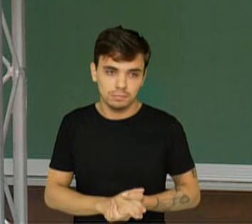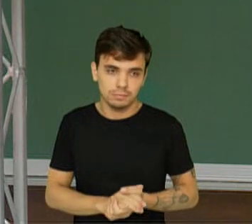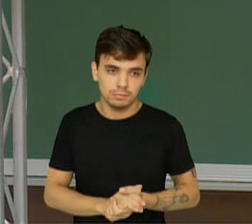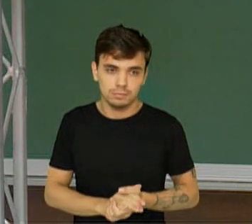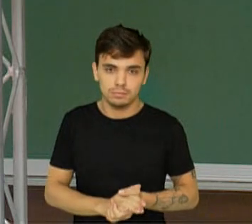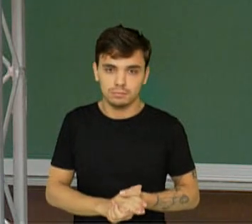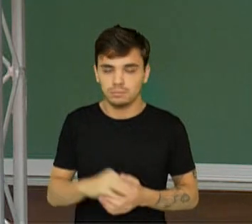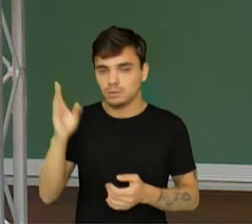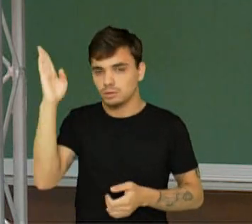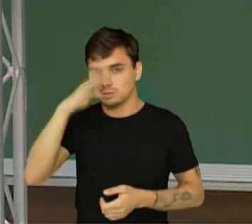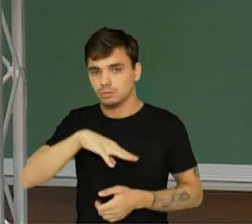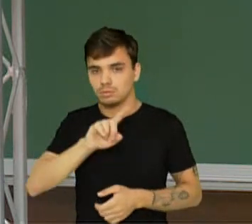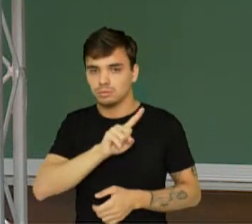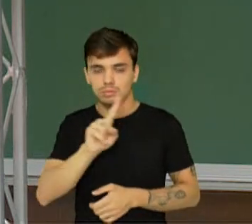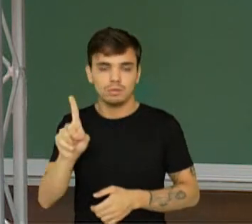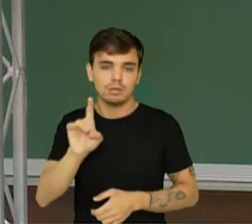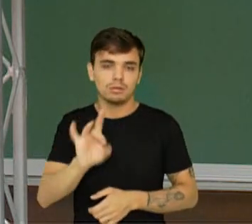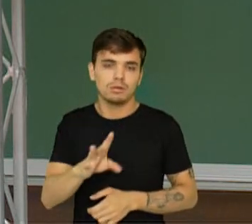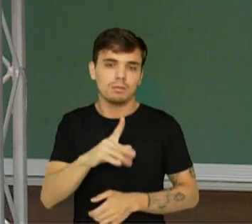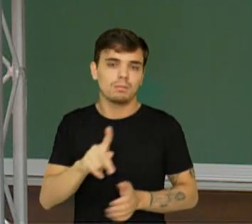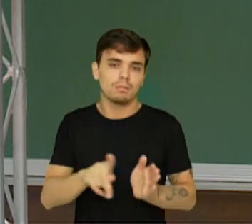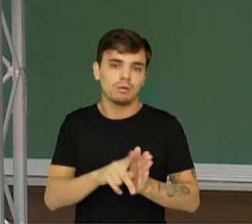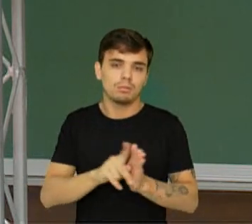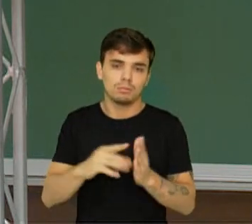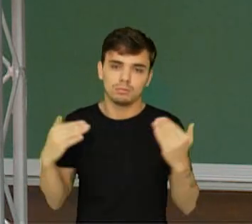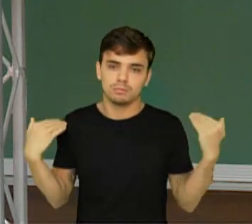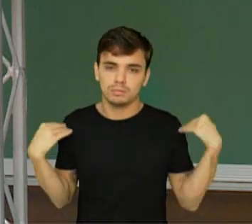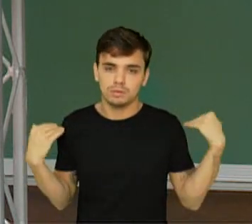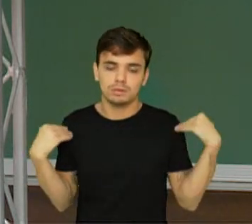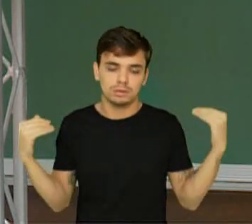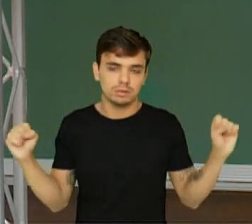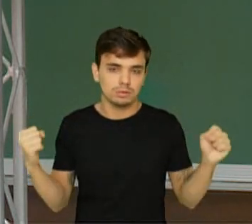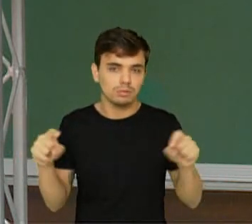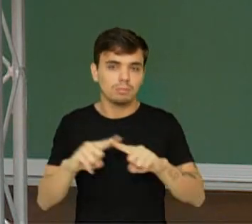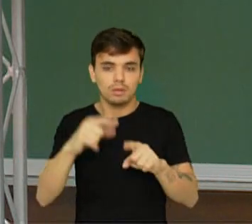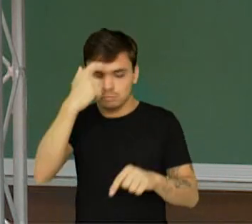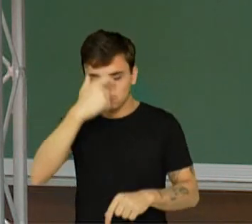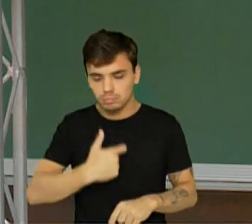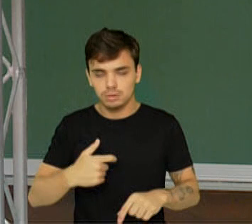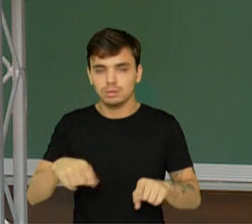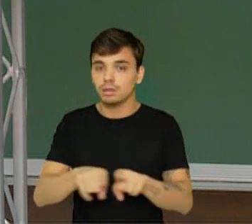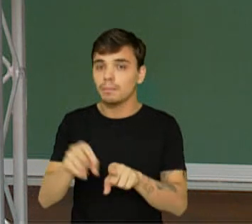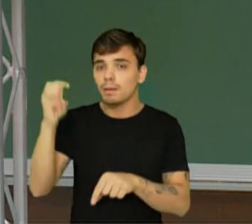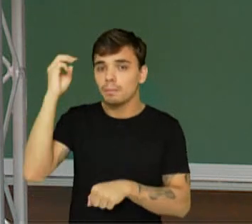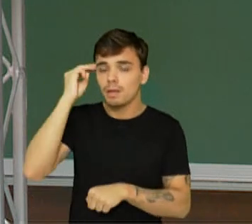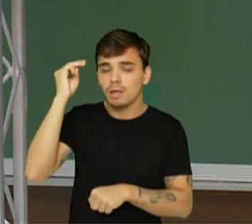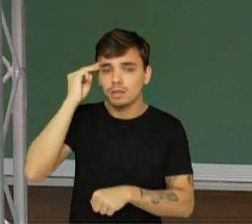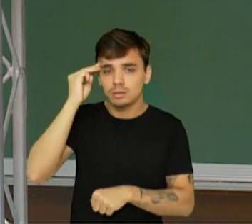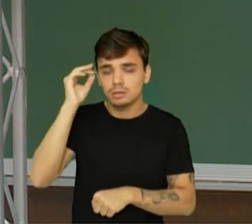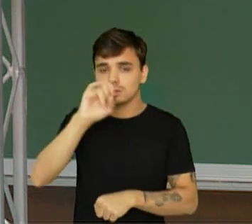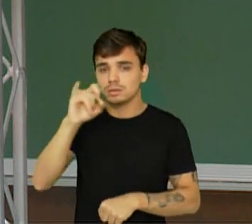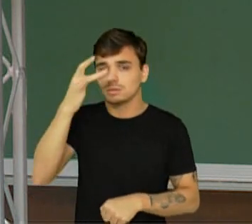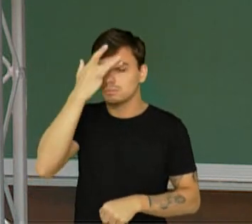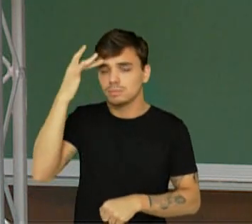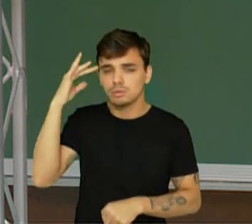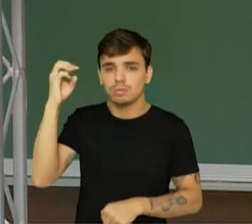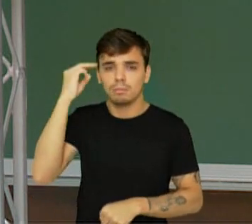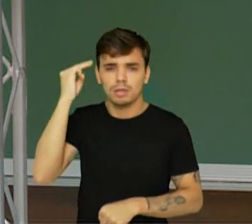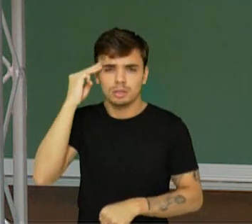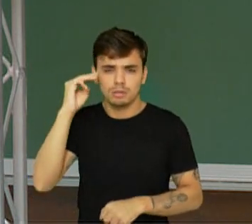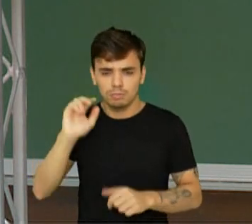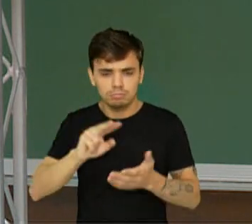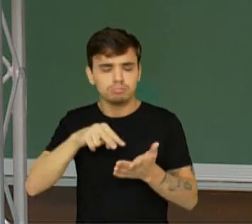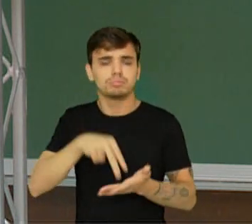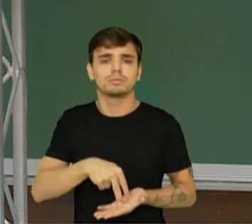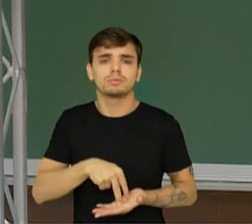o mal não é só para o físico, né? Mas também para a mente. Pessoa que não mantém a sua mente